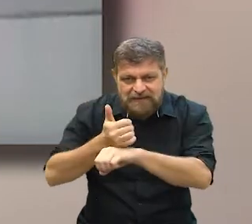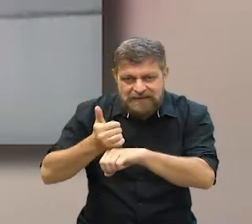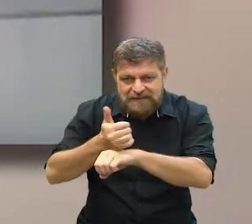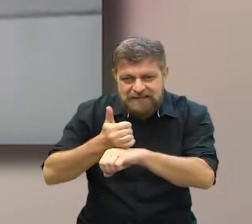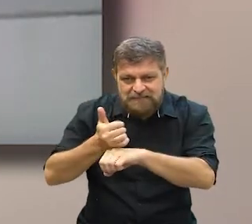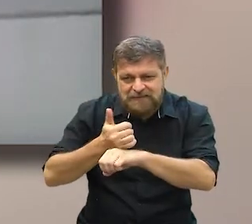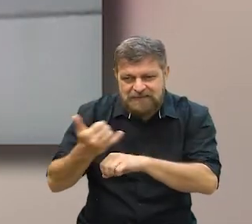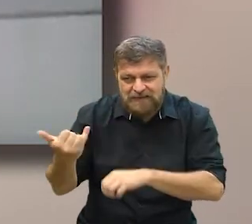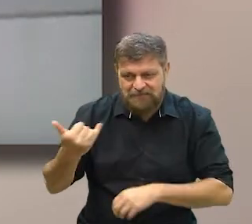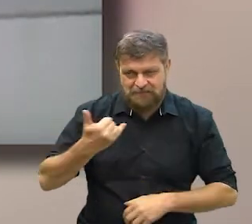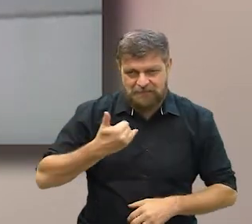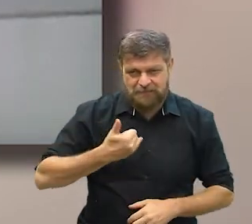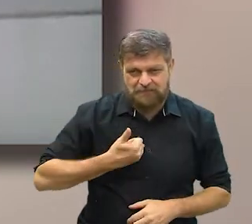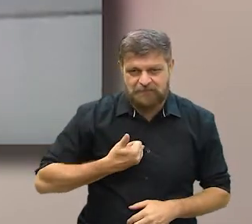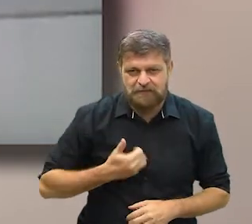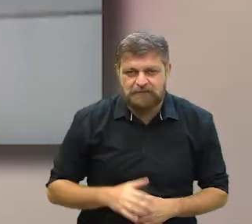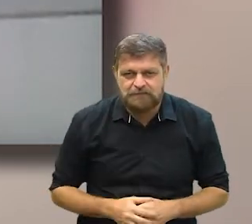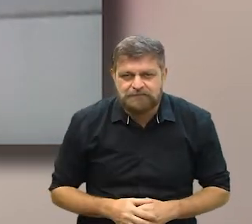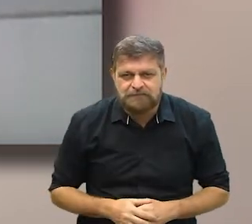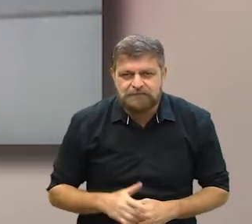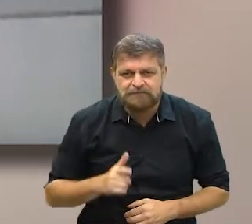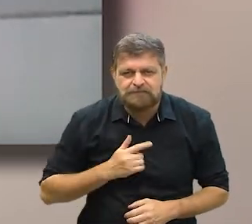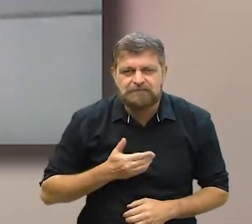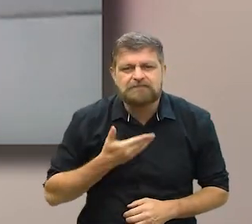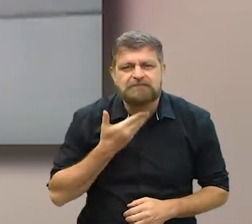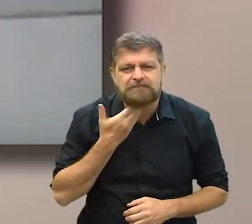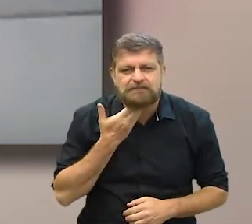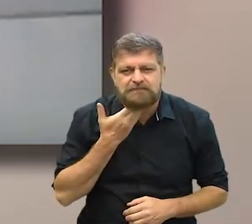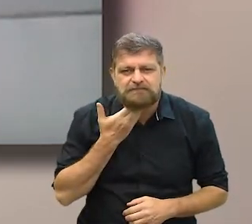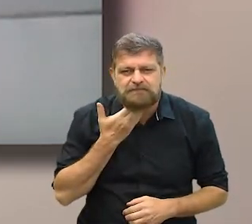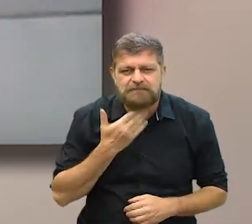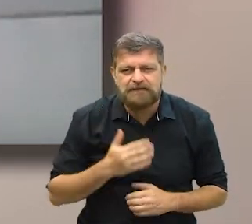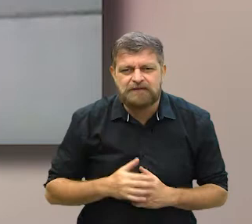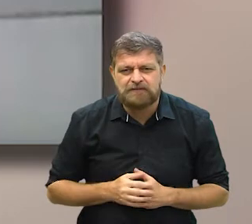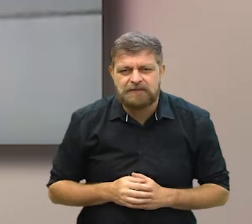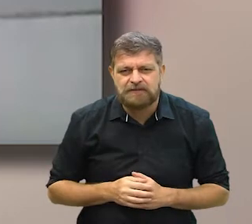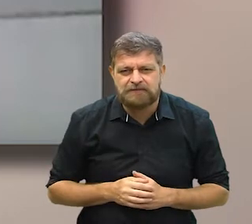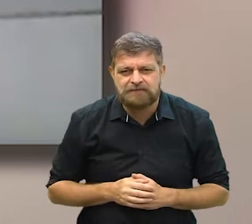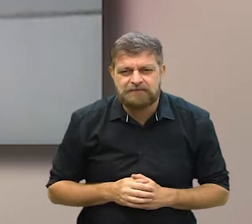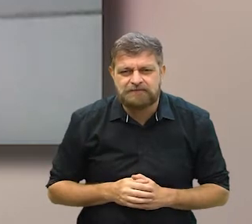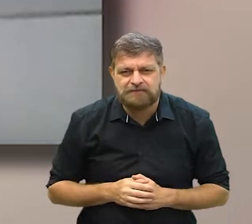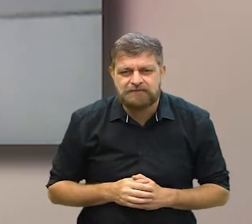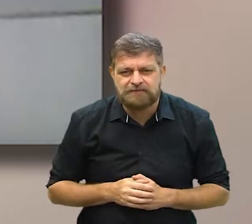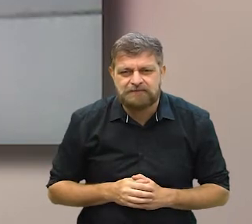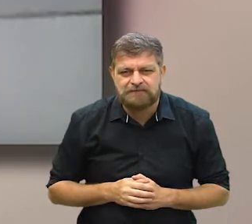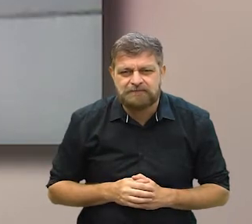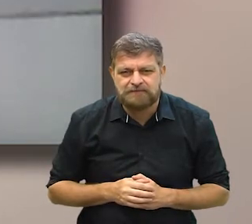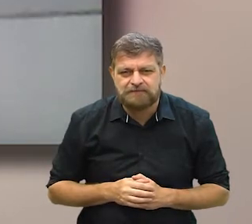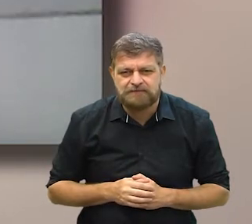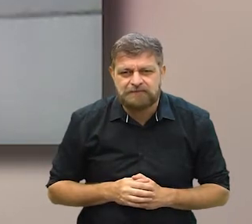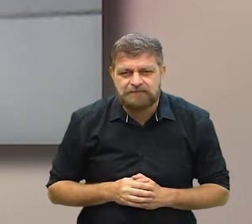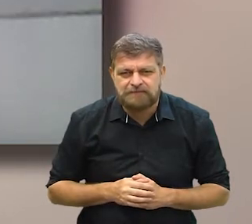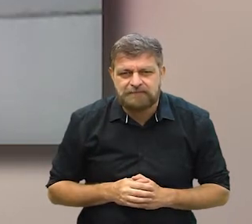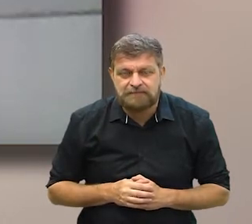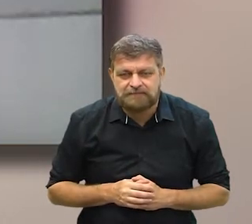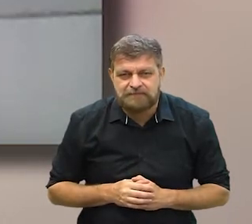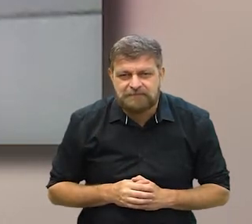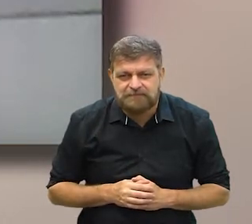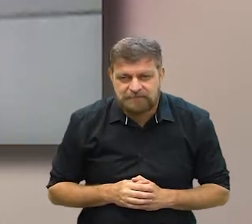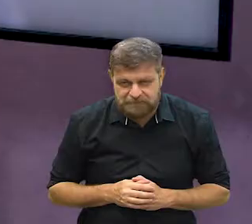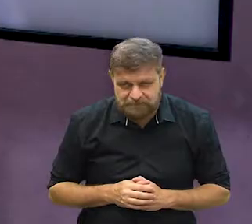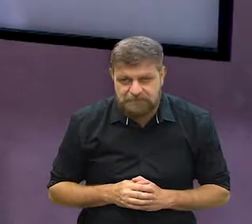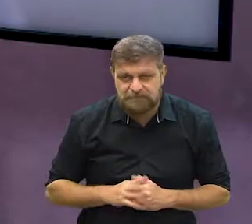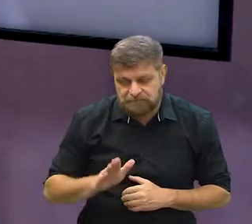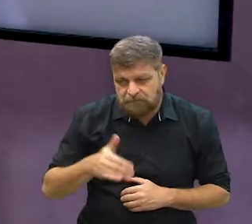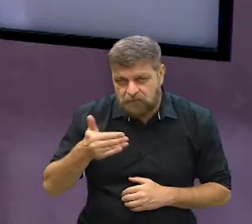citando, que é a fonoaudióloga Rosiane Rebelo, ela me ensinou, o bebê suga e